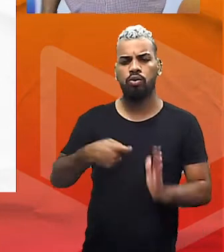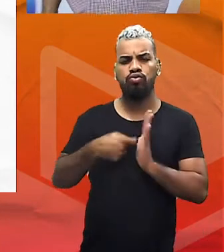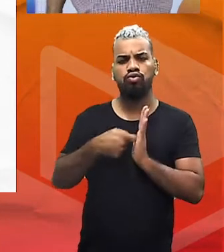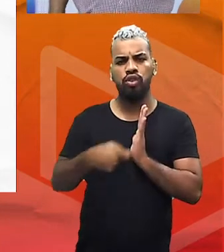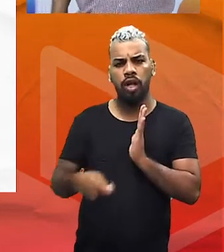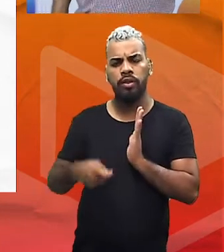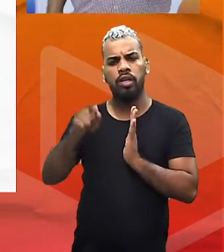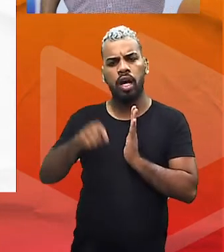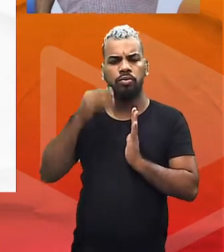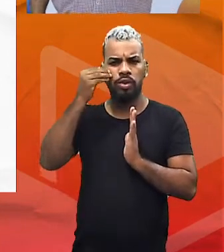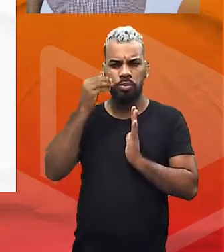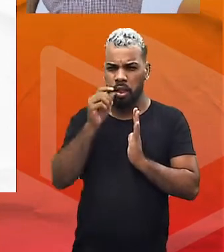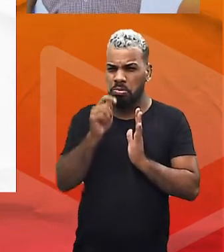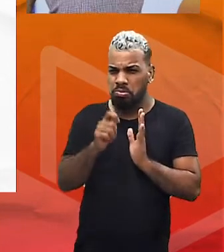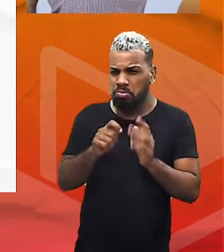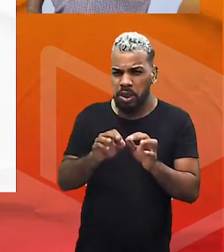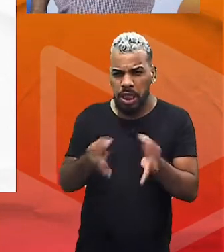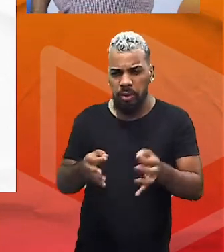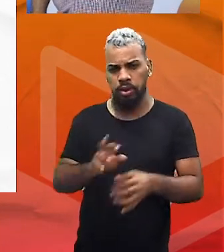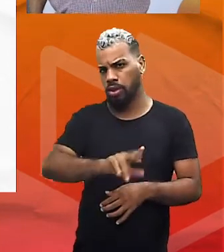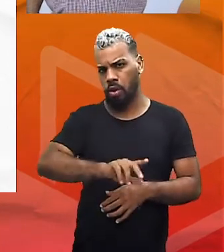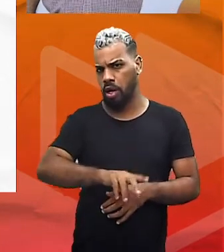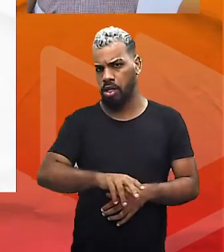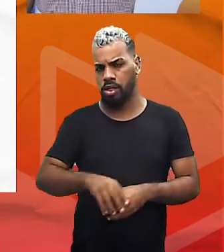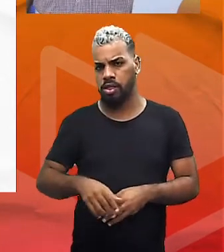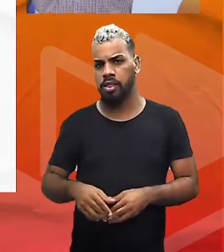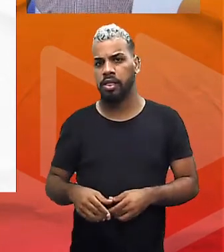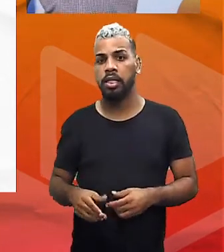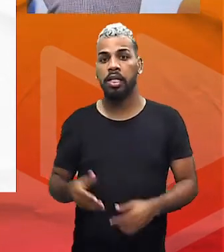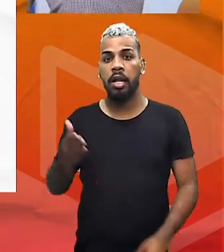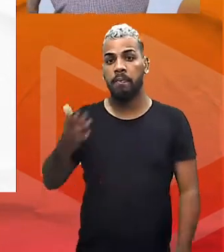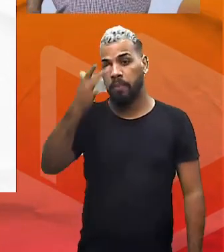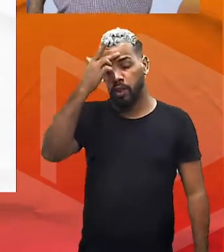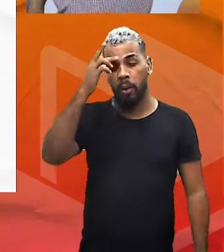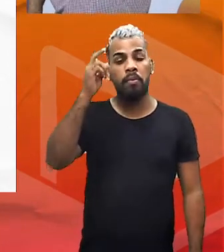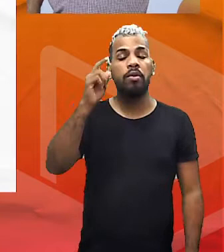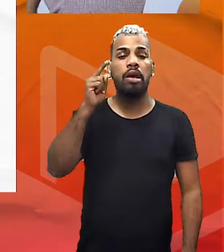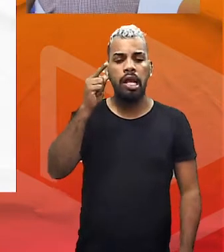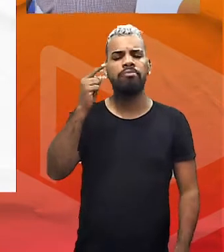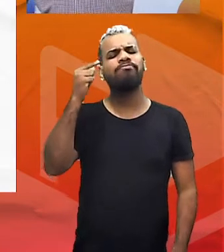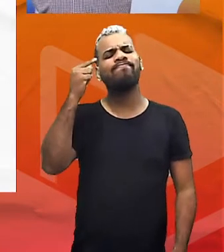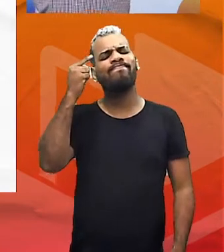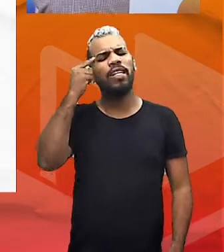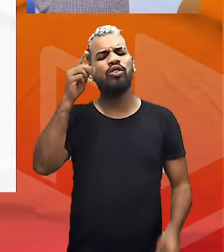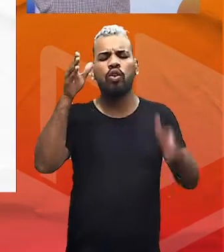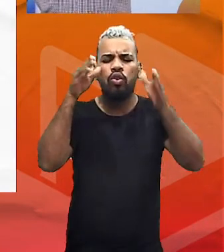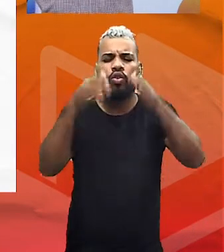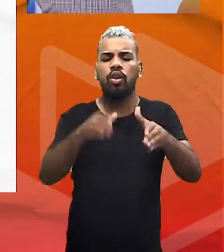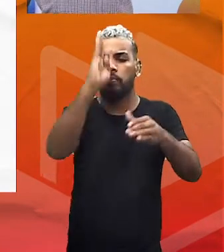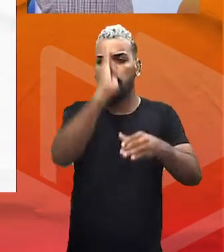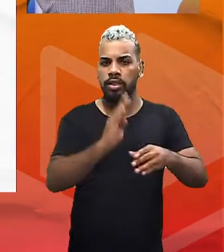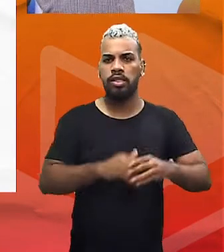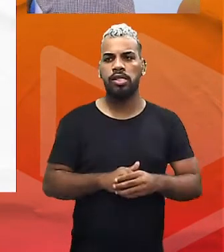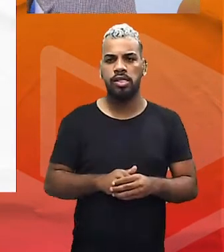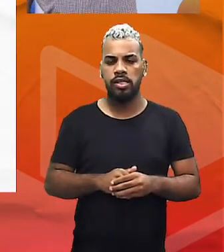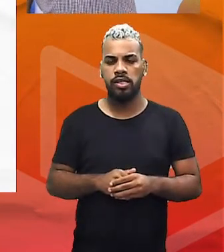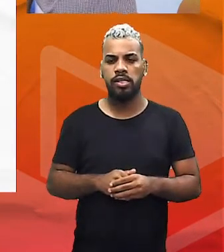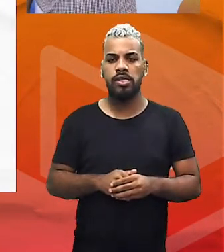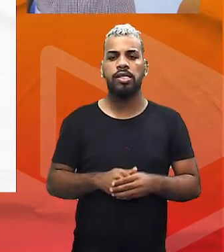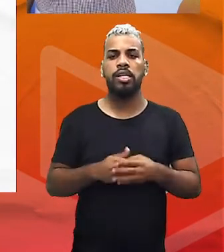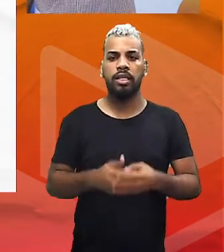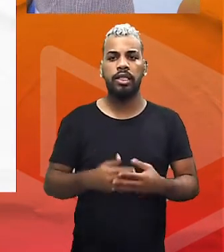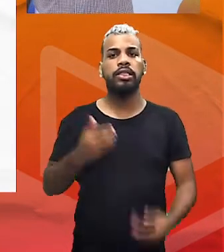Pouco experiente ou iniciante, né? Era uma pessoa que pensou o Brasil. Pensou o Brasil. Entenda